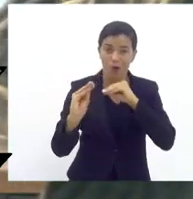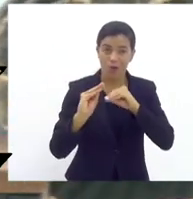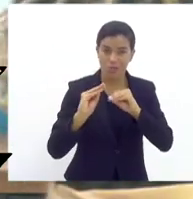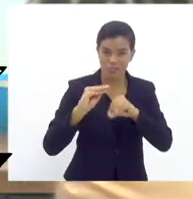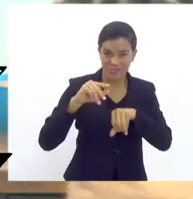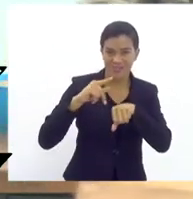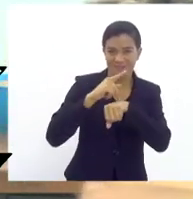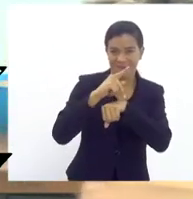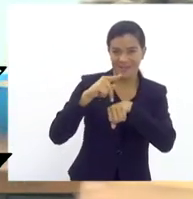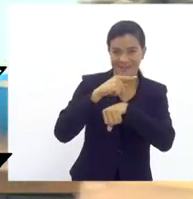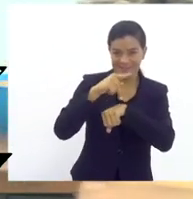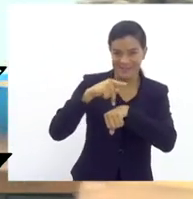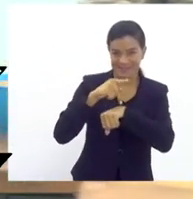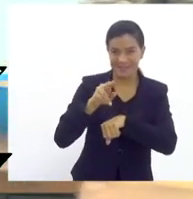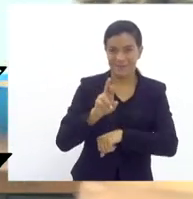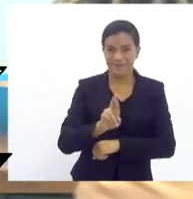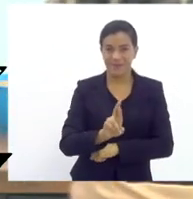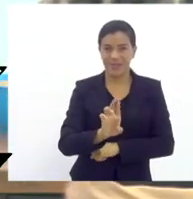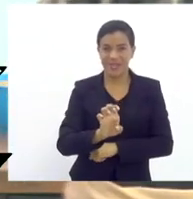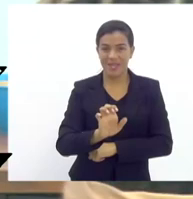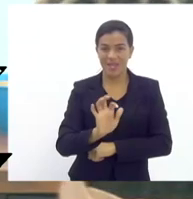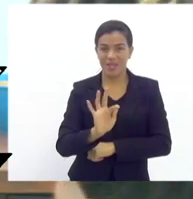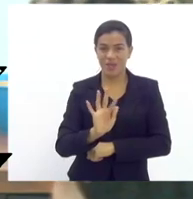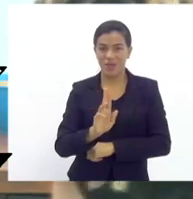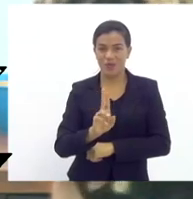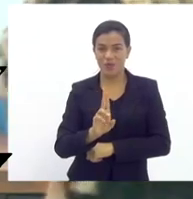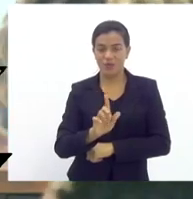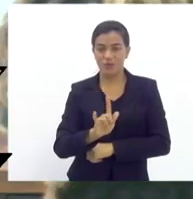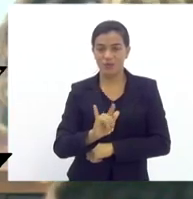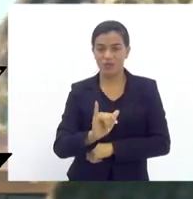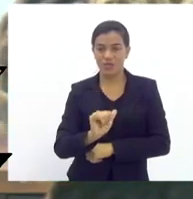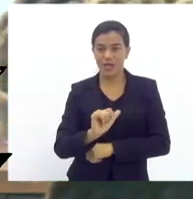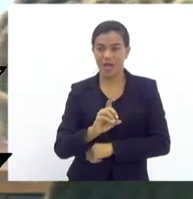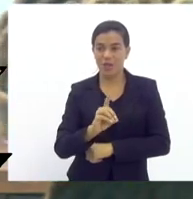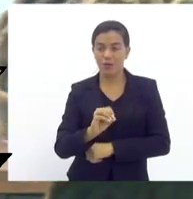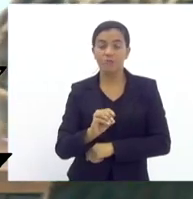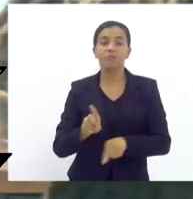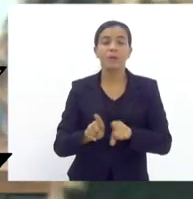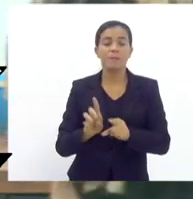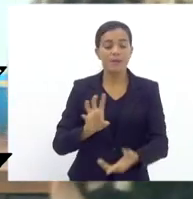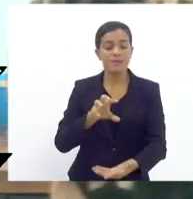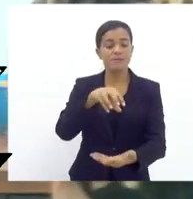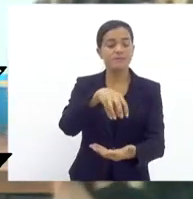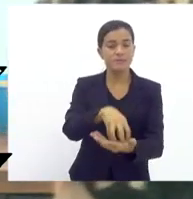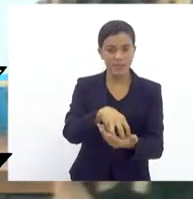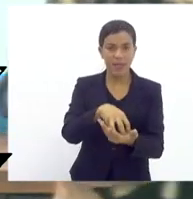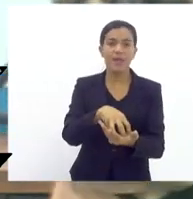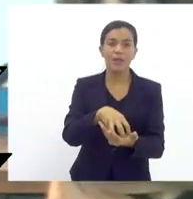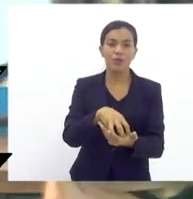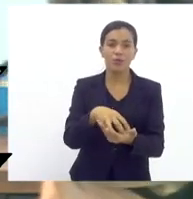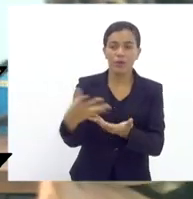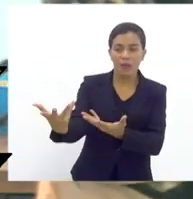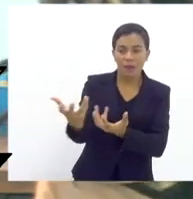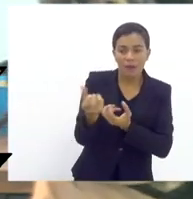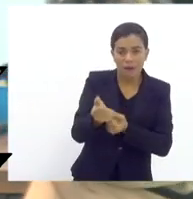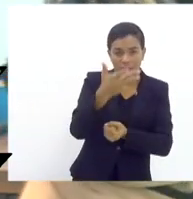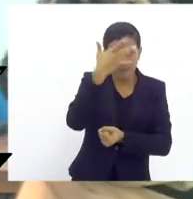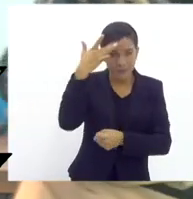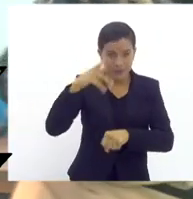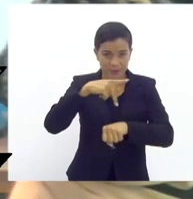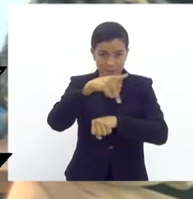de refugiados que eu conversei e nos centros de migração que eu consegui entrar